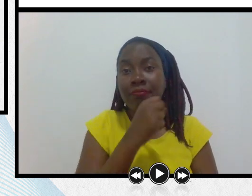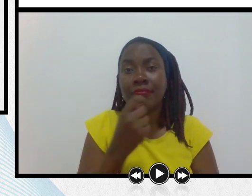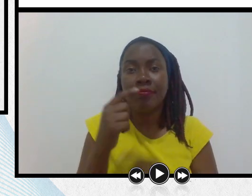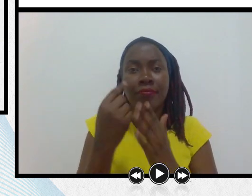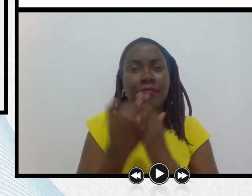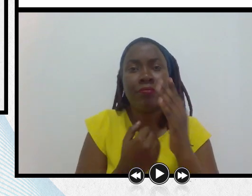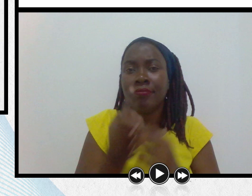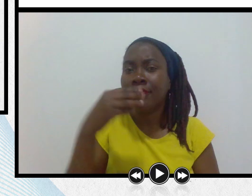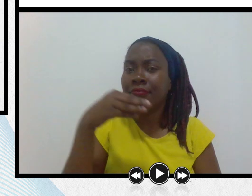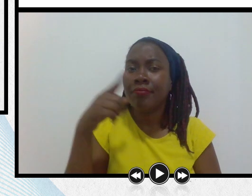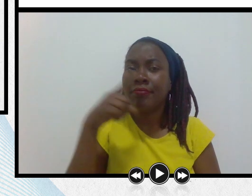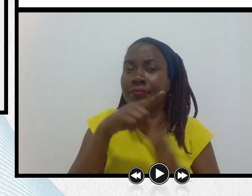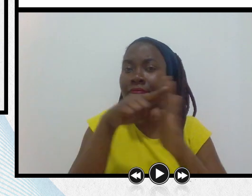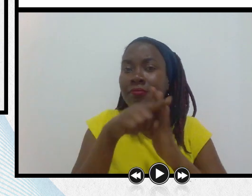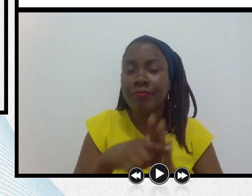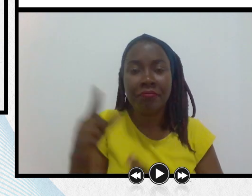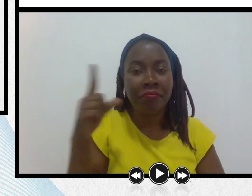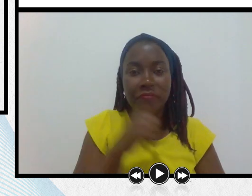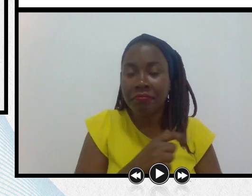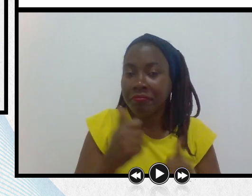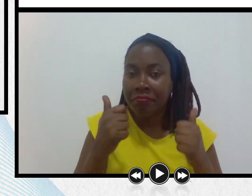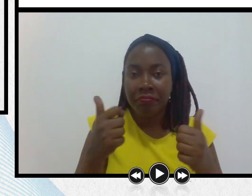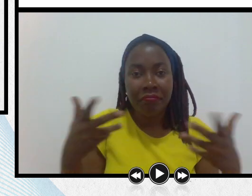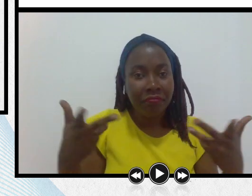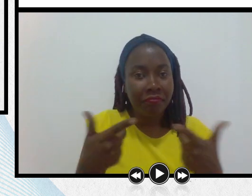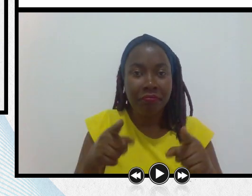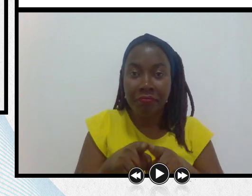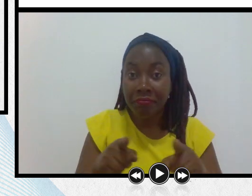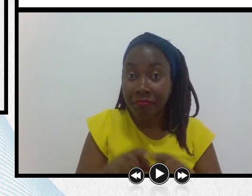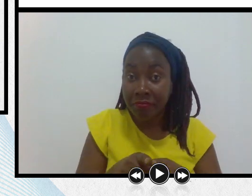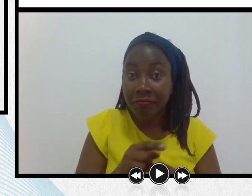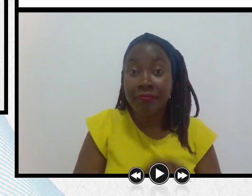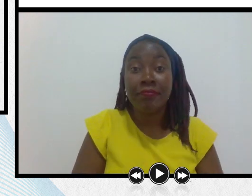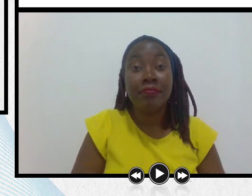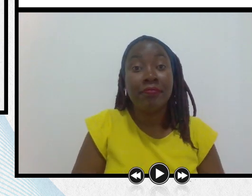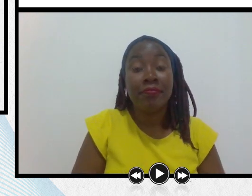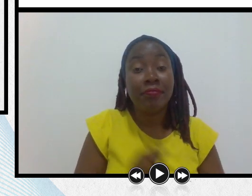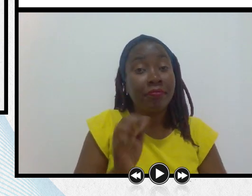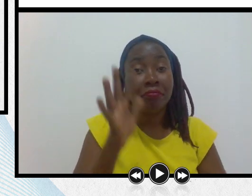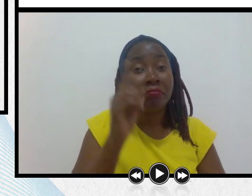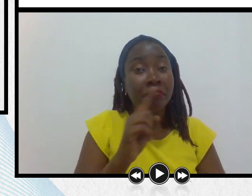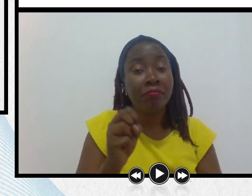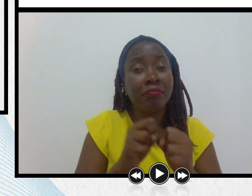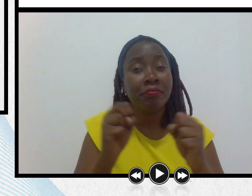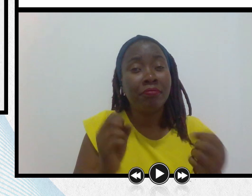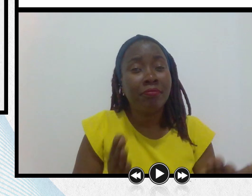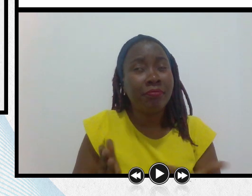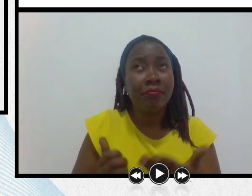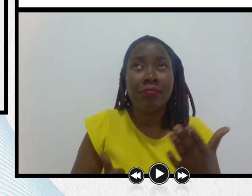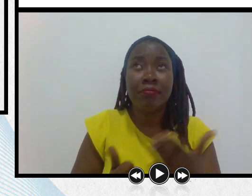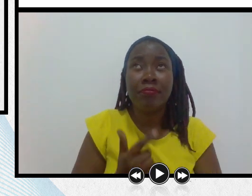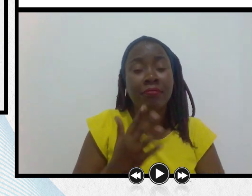menos de 1 minuto, a gente consegue analisar. Funciona super bem também. E não é caro. Um sisteminha desse aqui